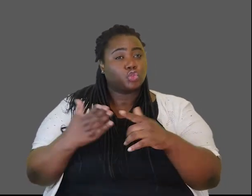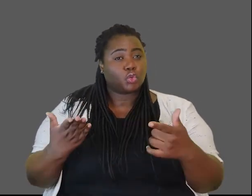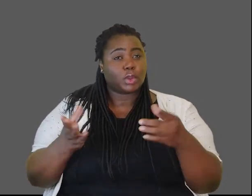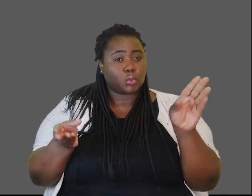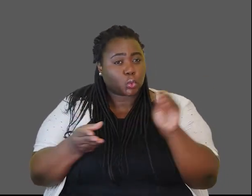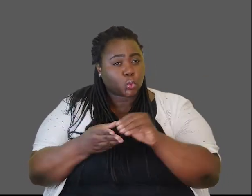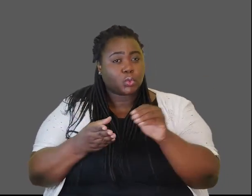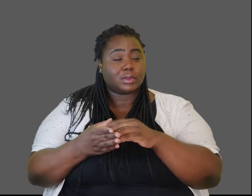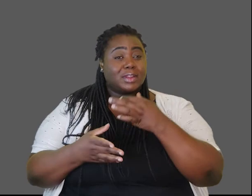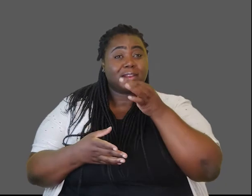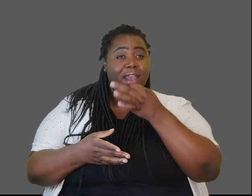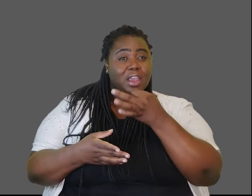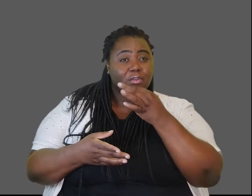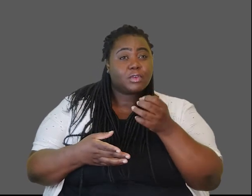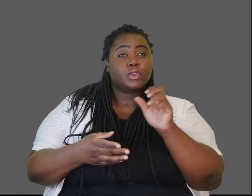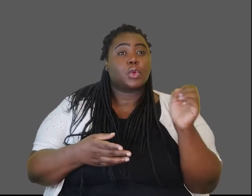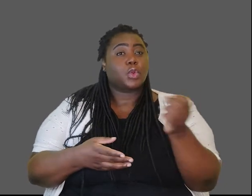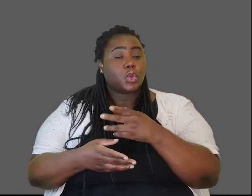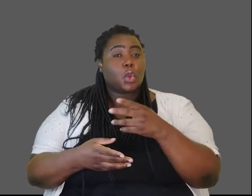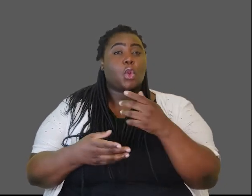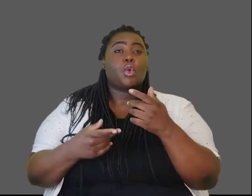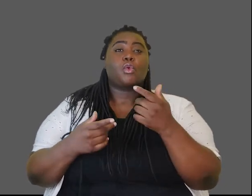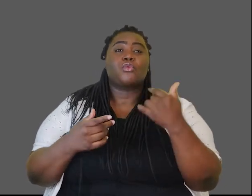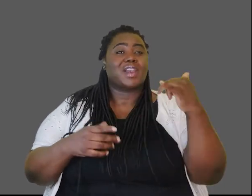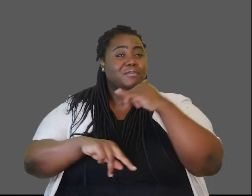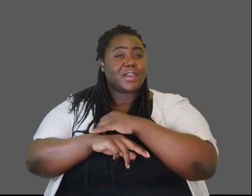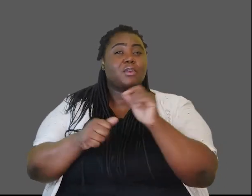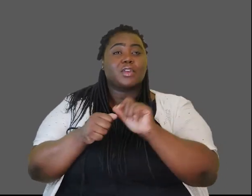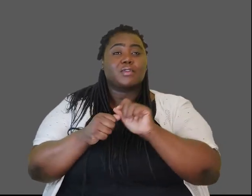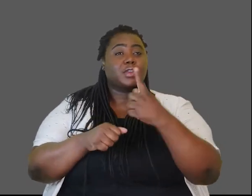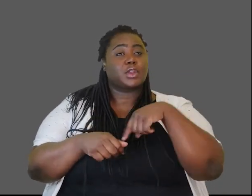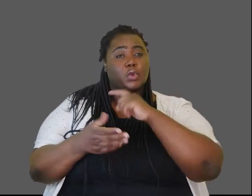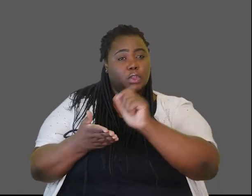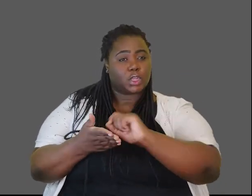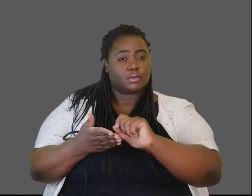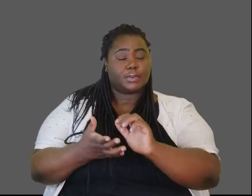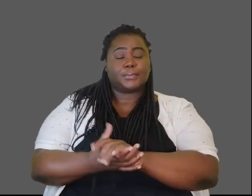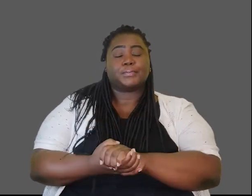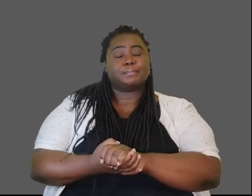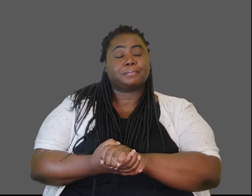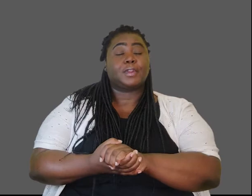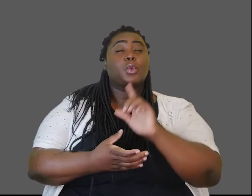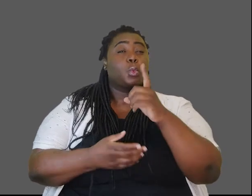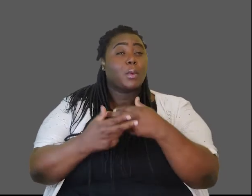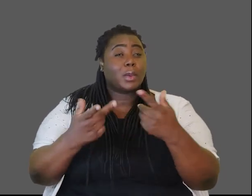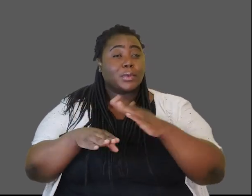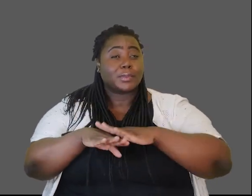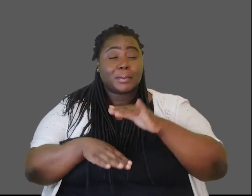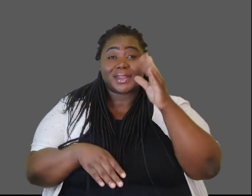jornalismo, complementando os dados, ou uma nova aeronave que era lançada, etc. Então, a gente redigia isso. Um dos casos